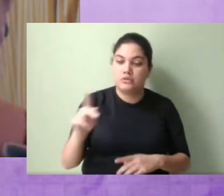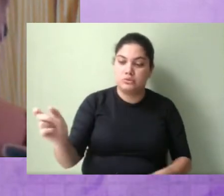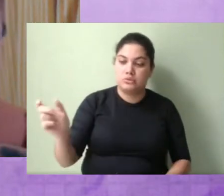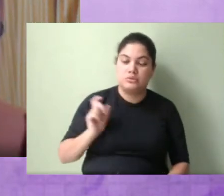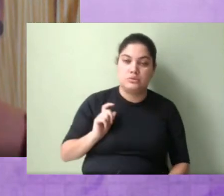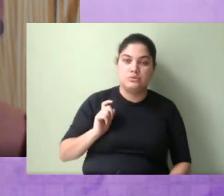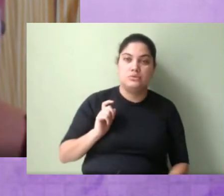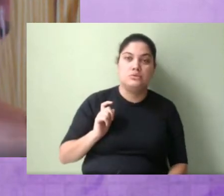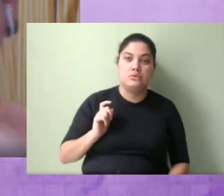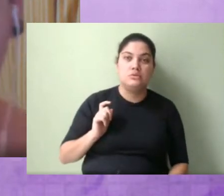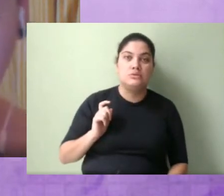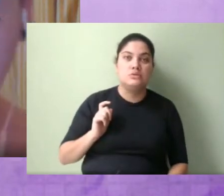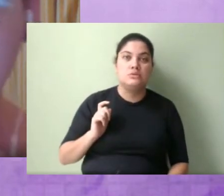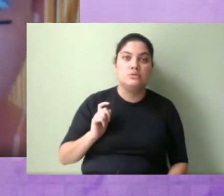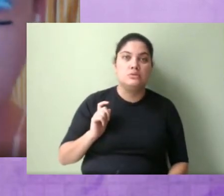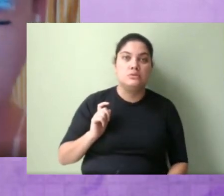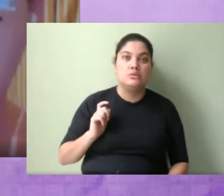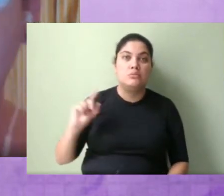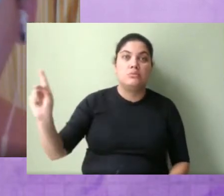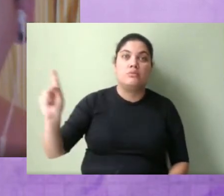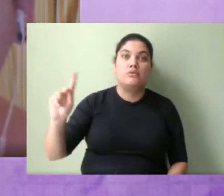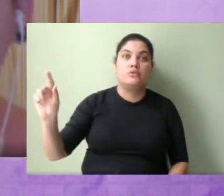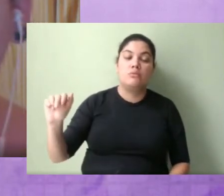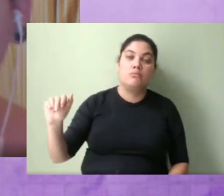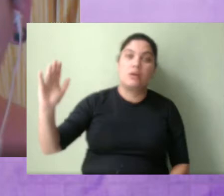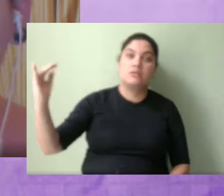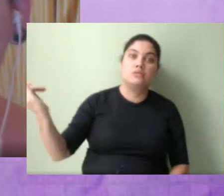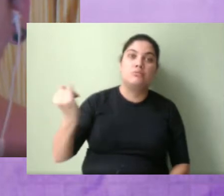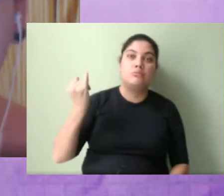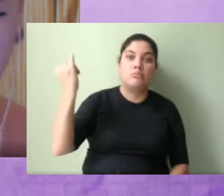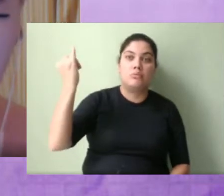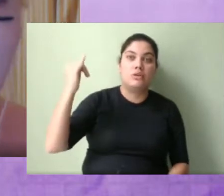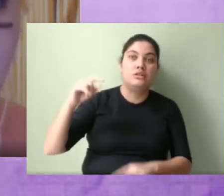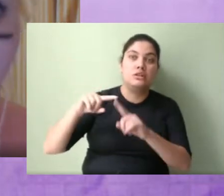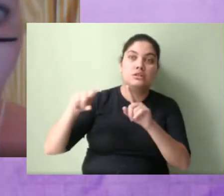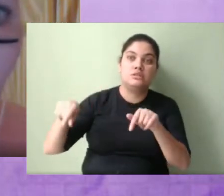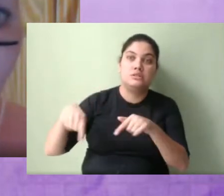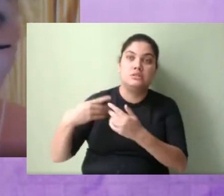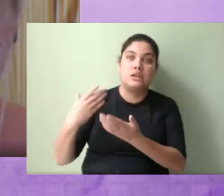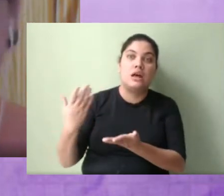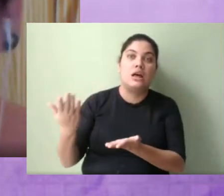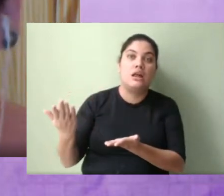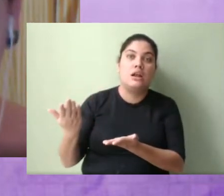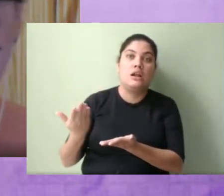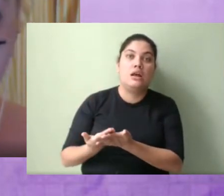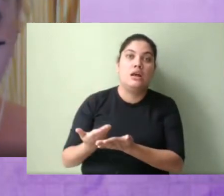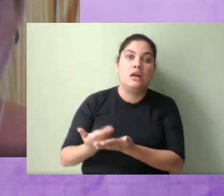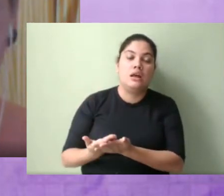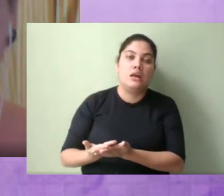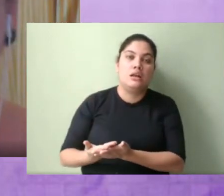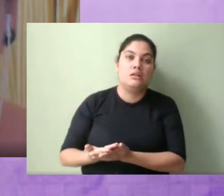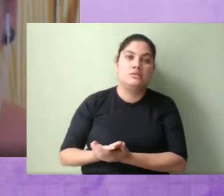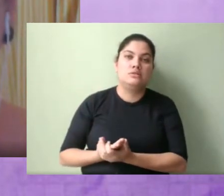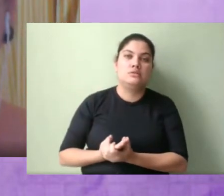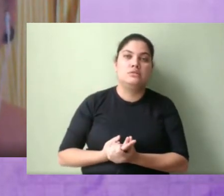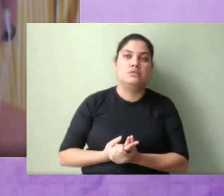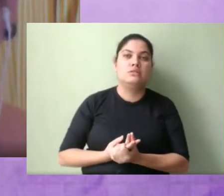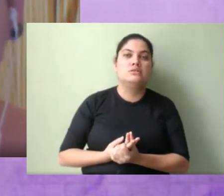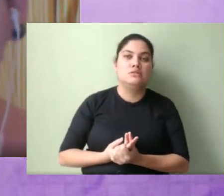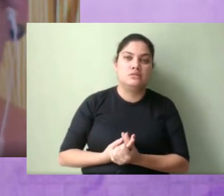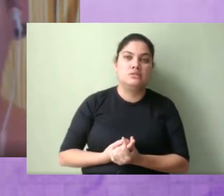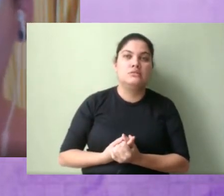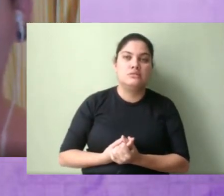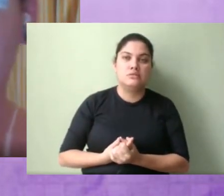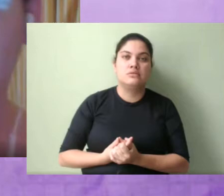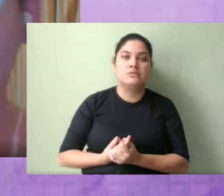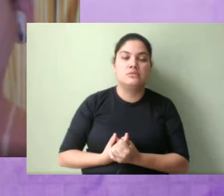preocupação, porque ainda tem aquela questão, né, da você ser assediada pelo professor. O professor